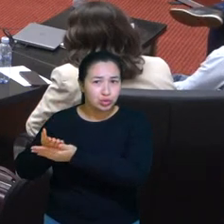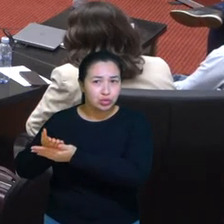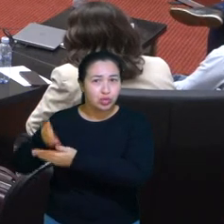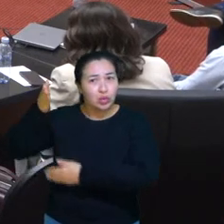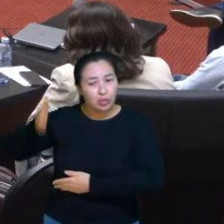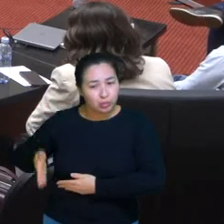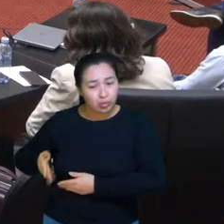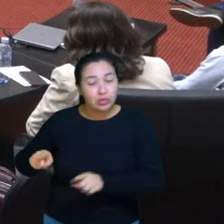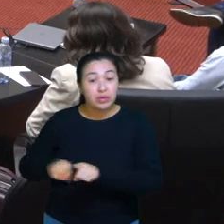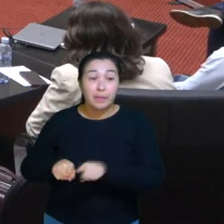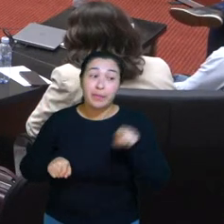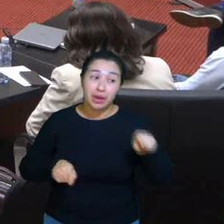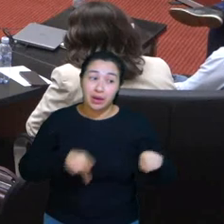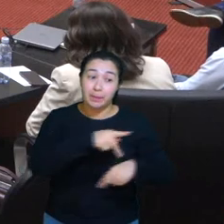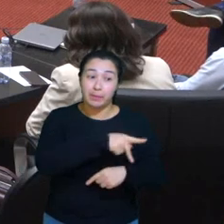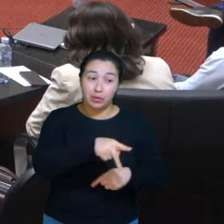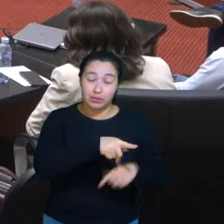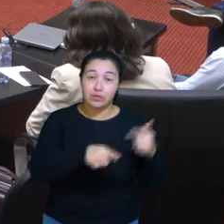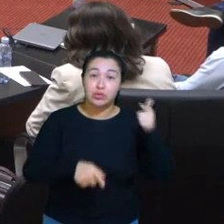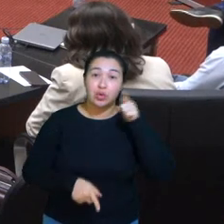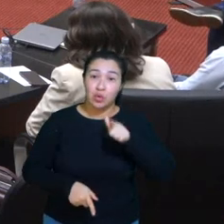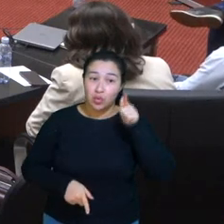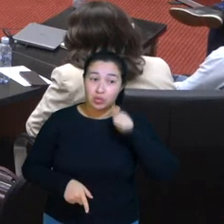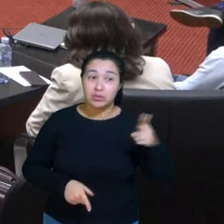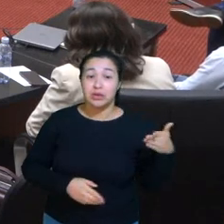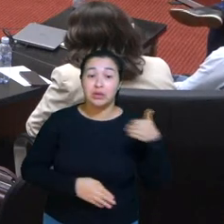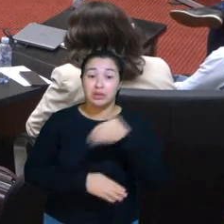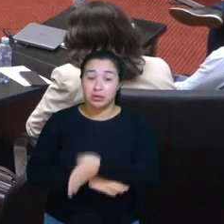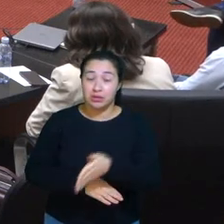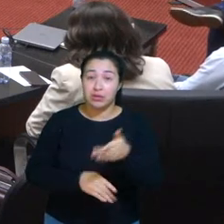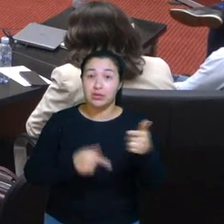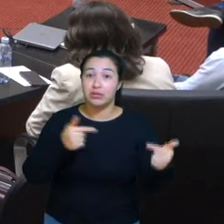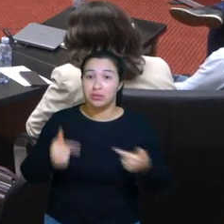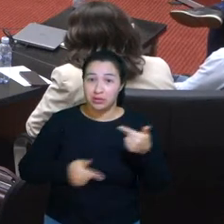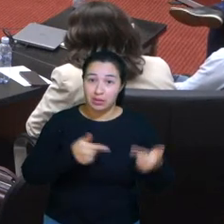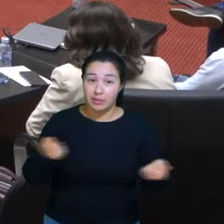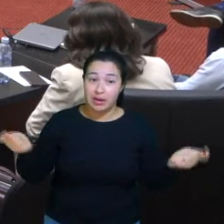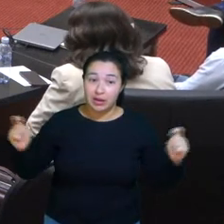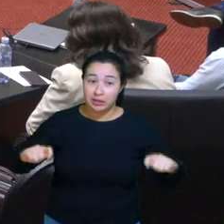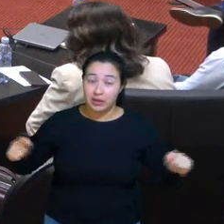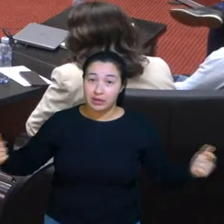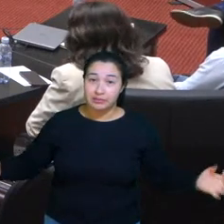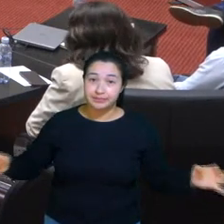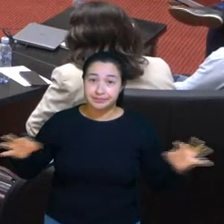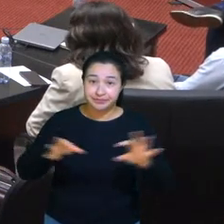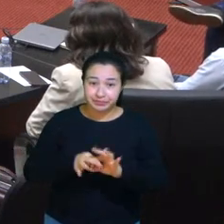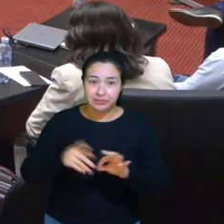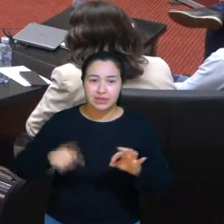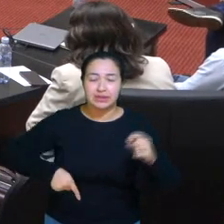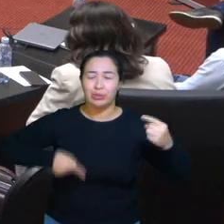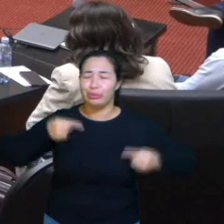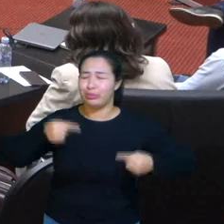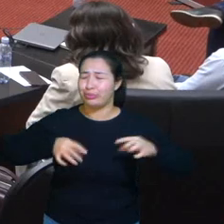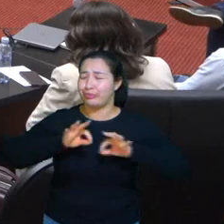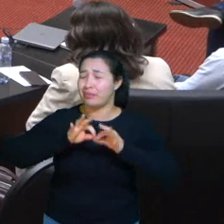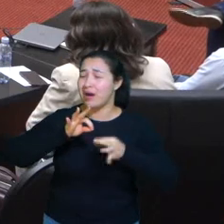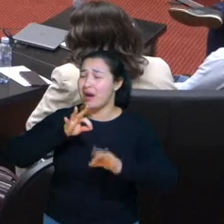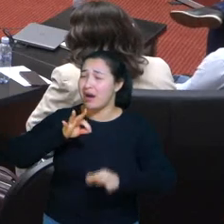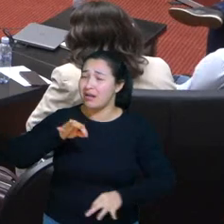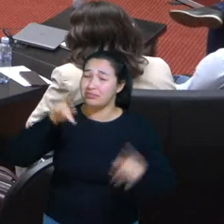tivessem condições de ir dar aula então foi um debate longo duro difícil